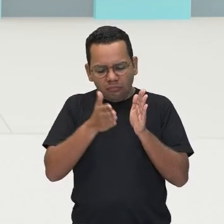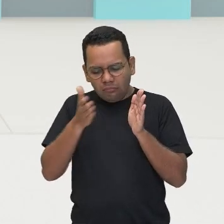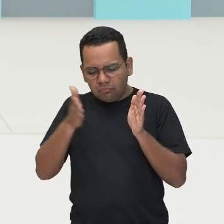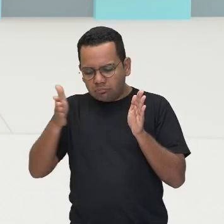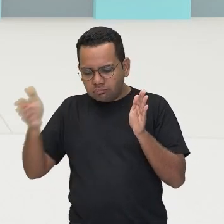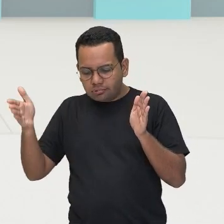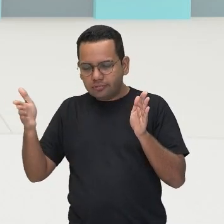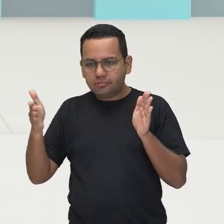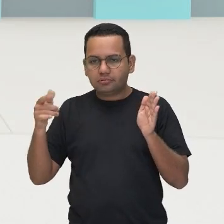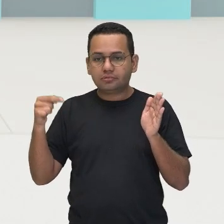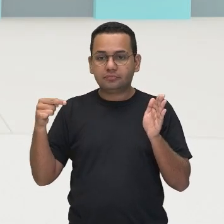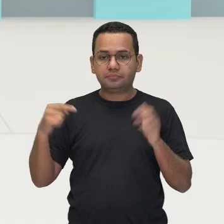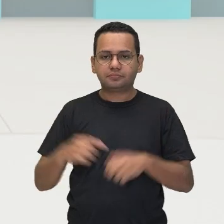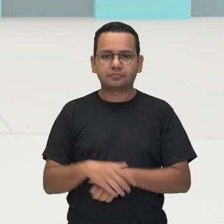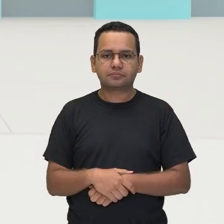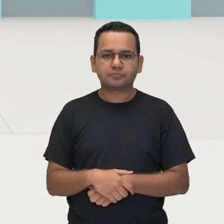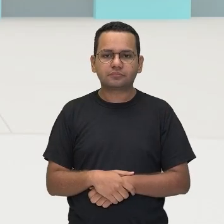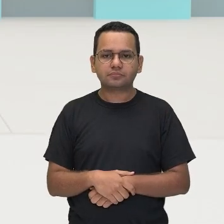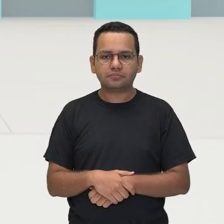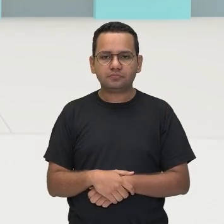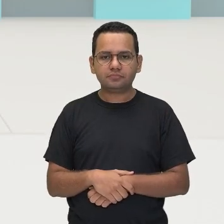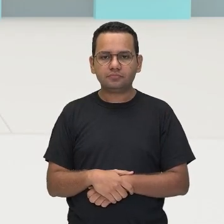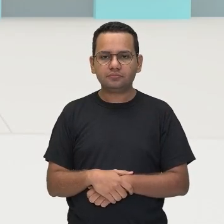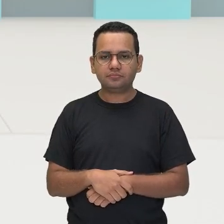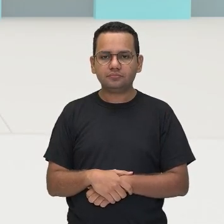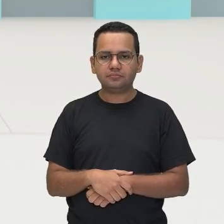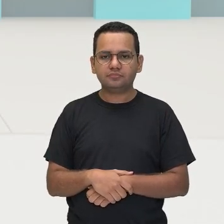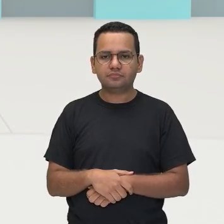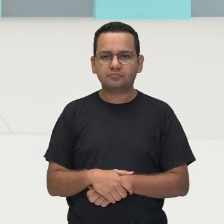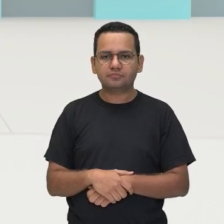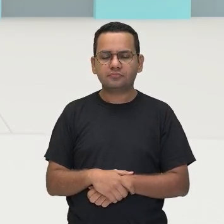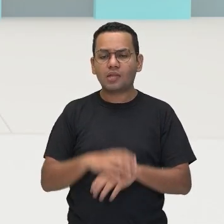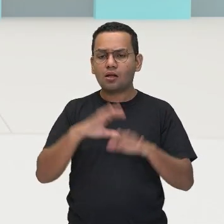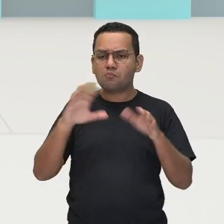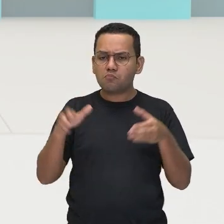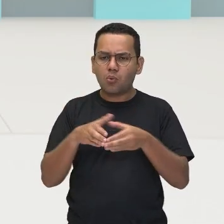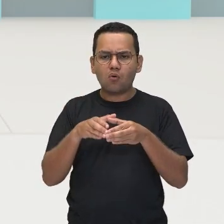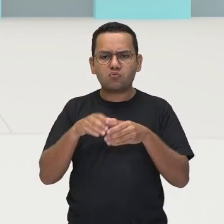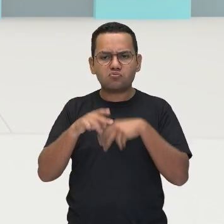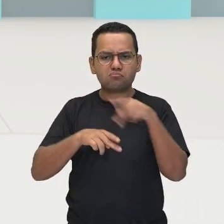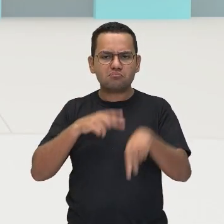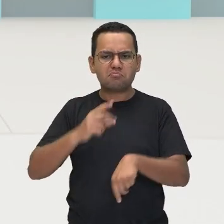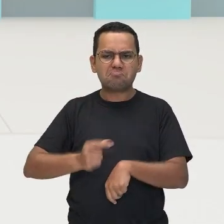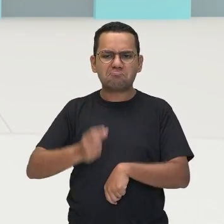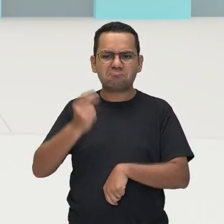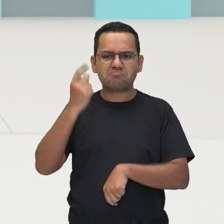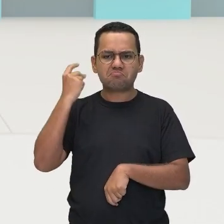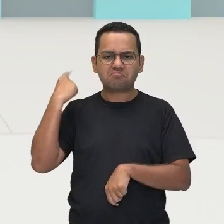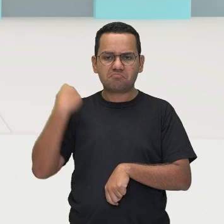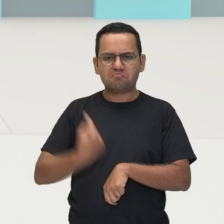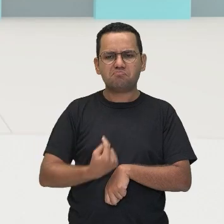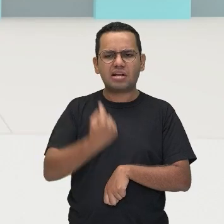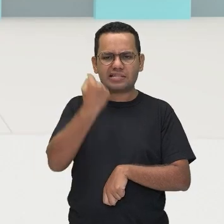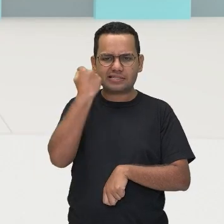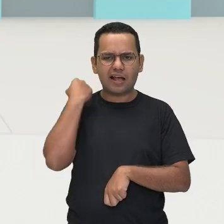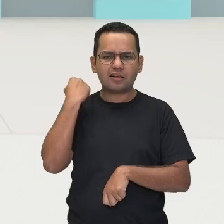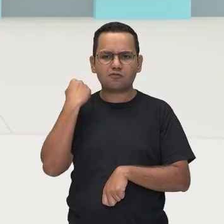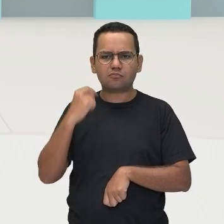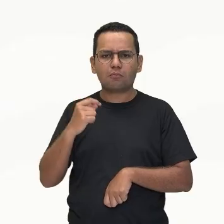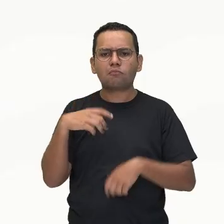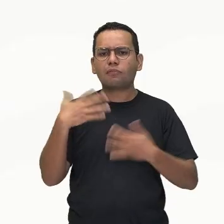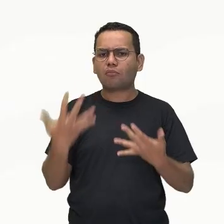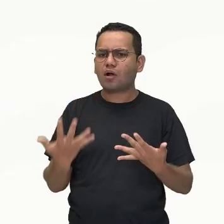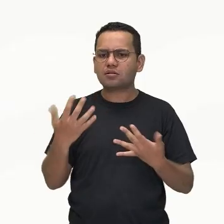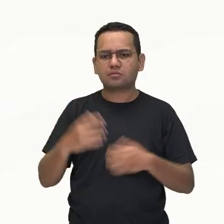humanidade nós vamos falar sobre as civilizações antigas e quando eu falo de civilizações antigas vamos relembrar quais são